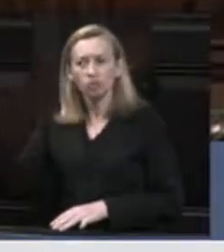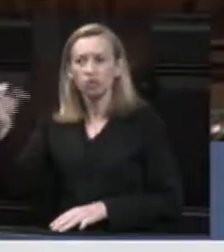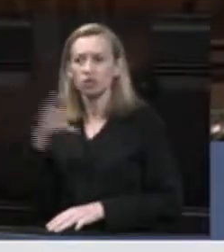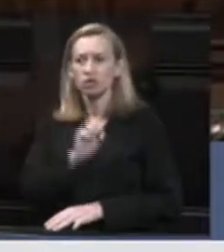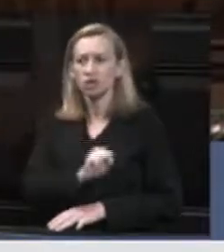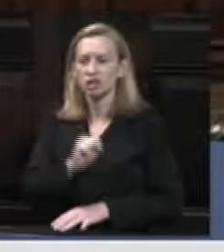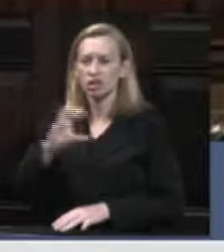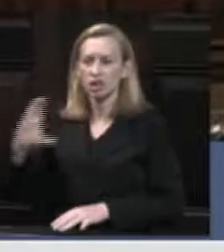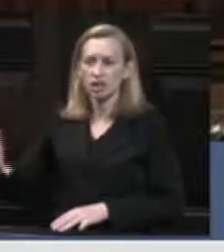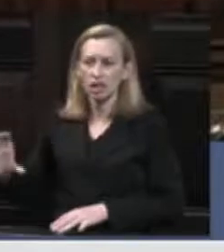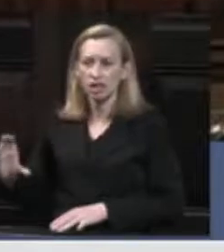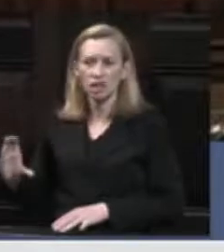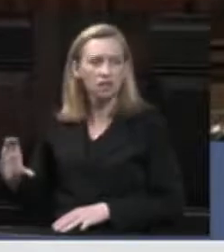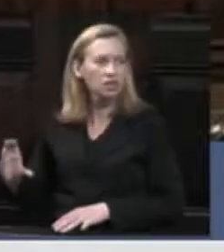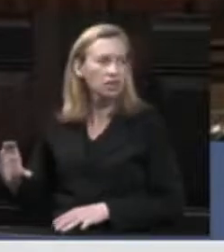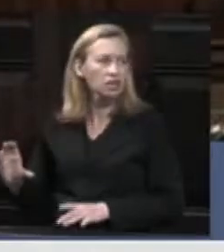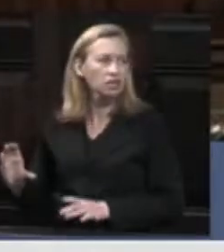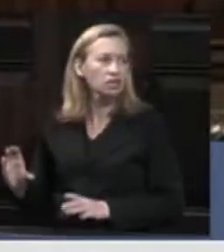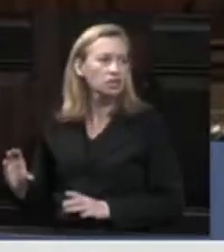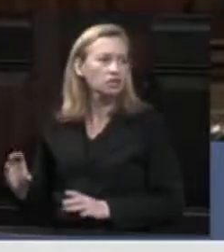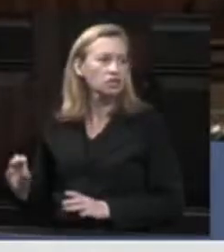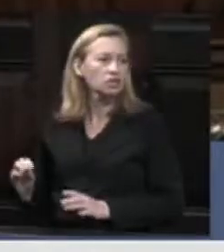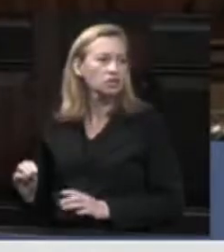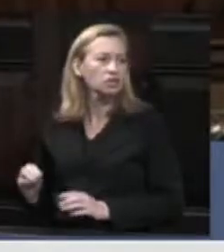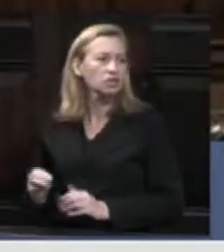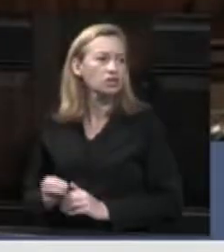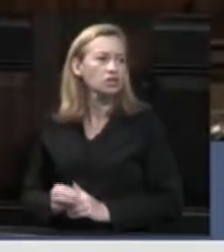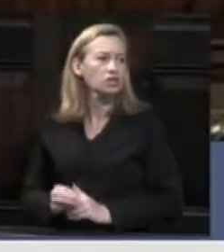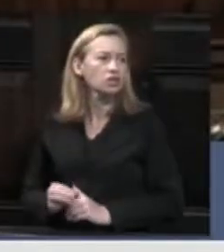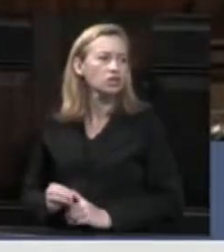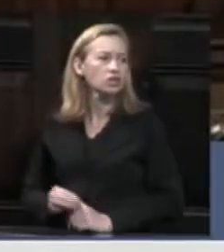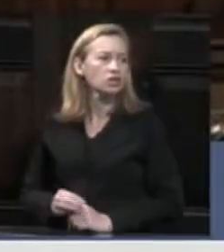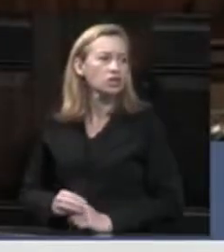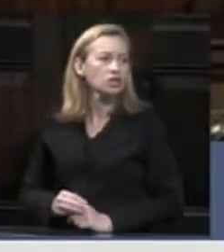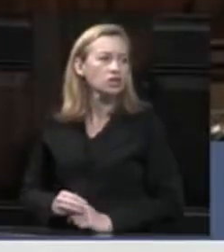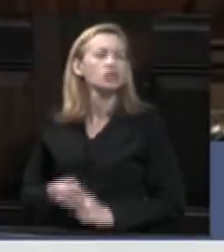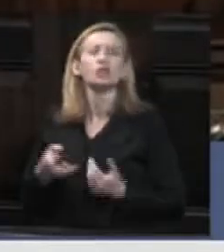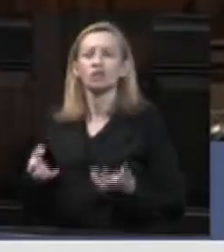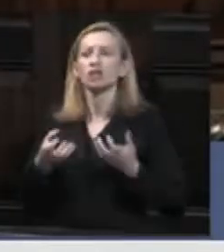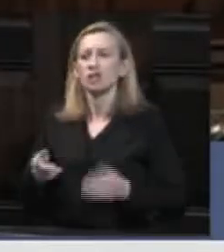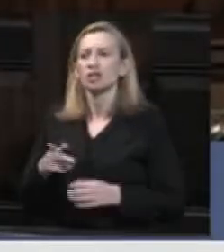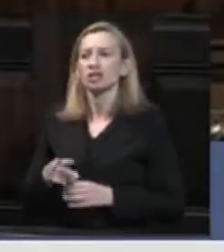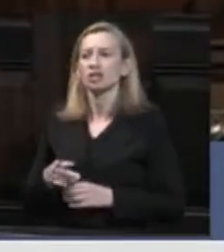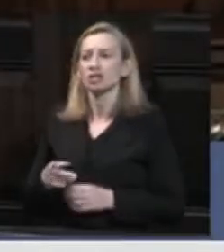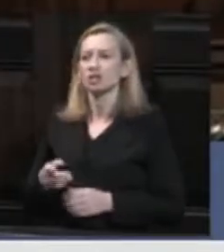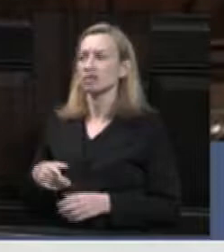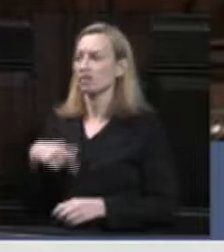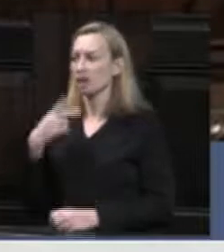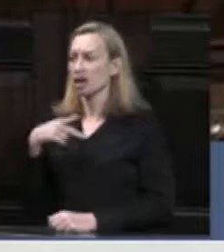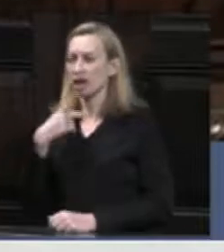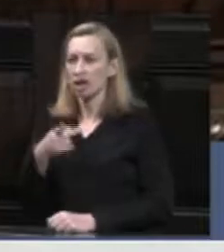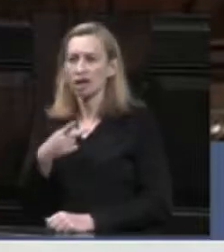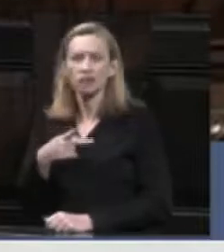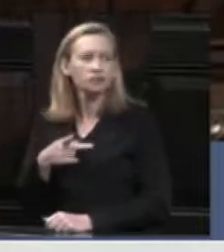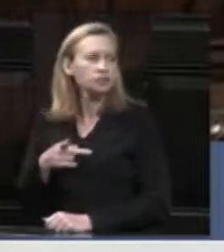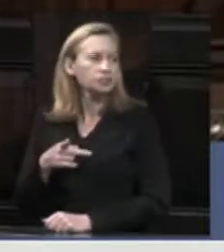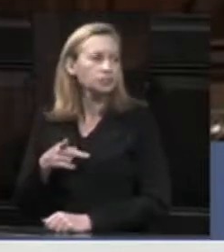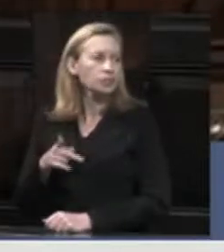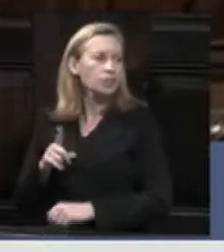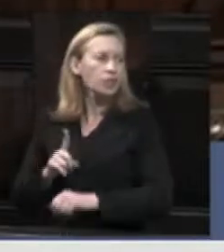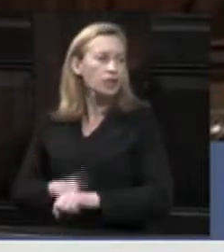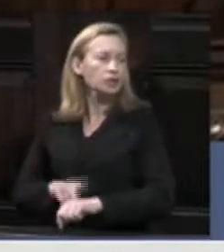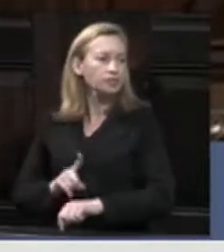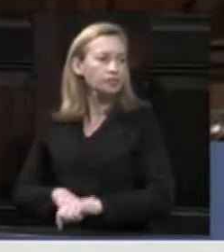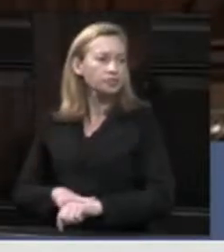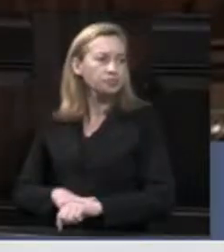exceção que se instalou no Brasil desde o golpe de Estado de 2016. Não queria deixar que passasse sob silêncio, deputado Paulo Ramos,